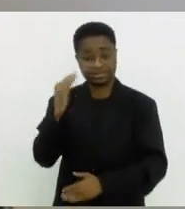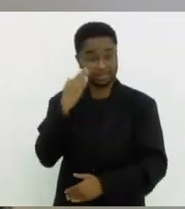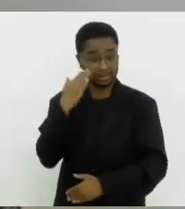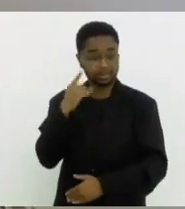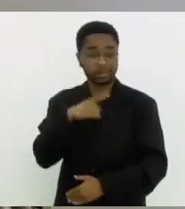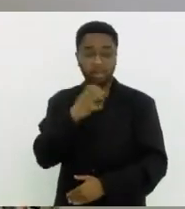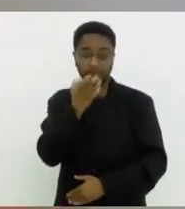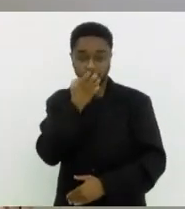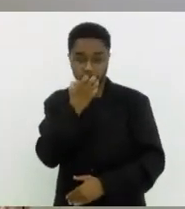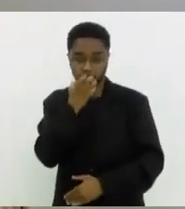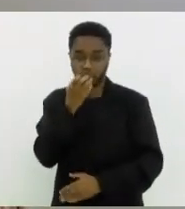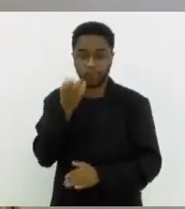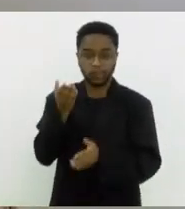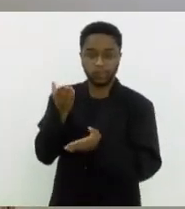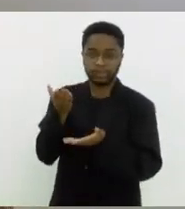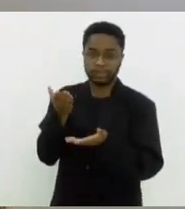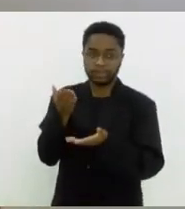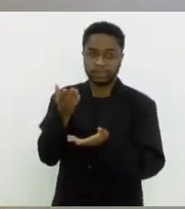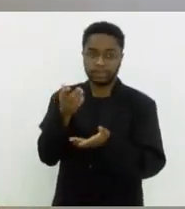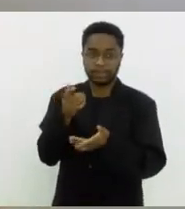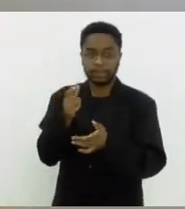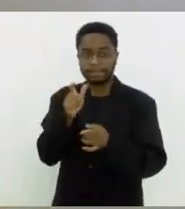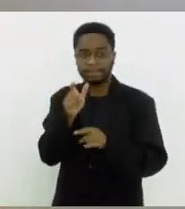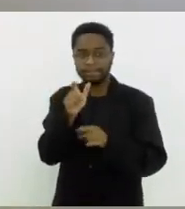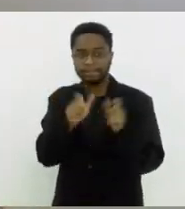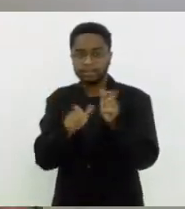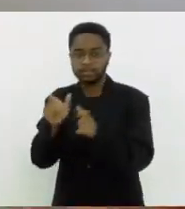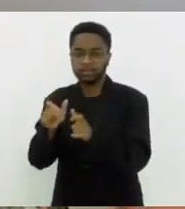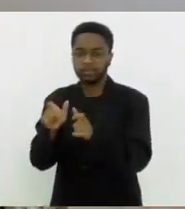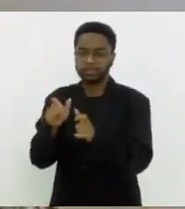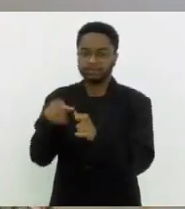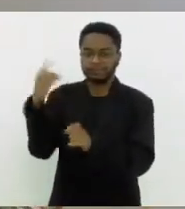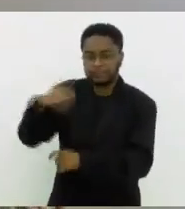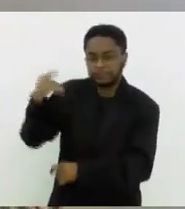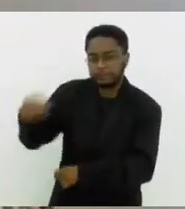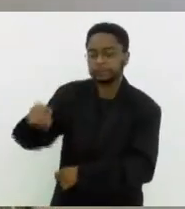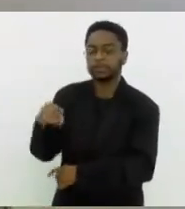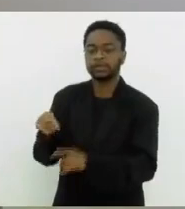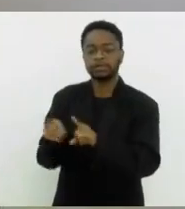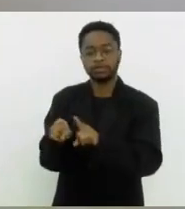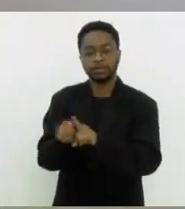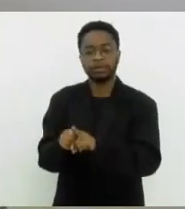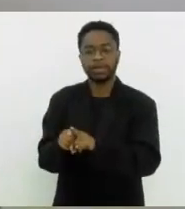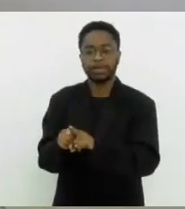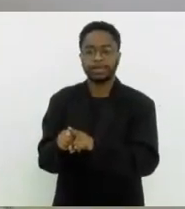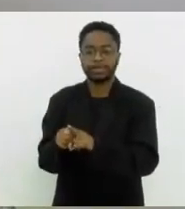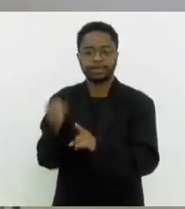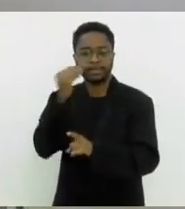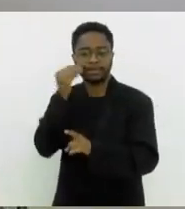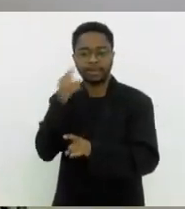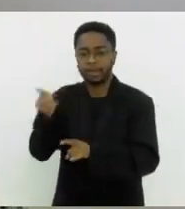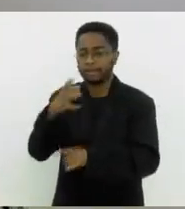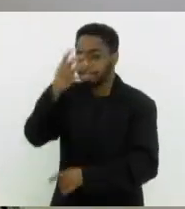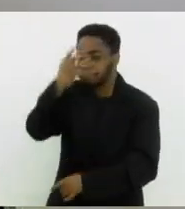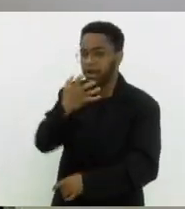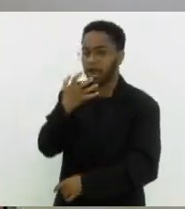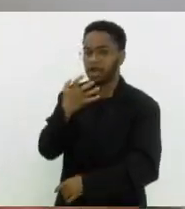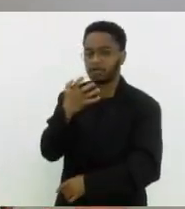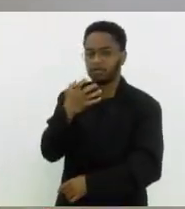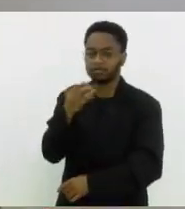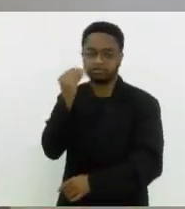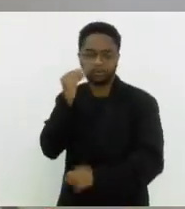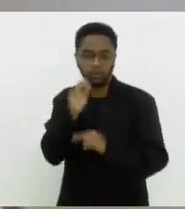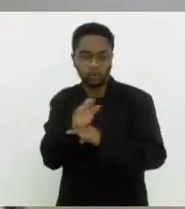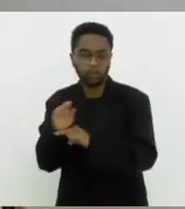cães que são tratados pelos donos de forma a que eles fiquem mais ferozes para tomar conta da casa, por exemplo, e que não tomam